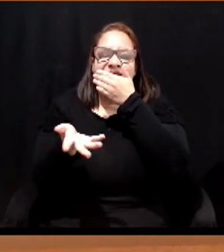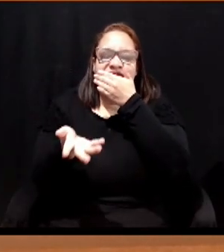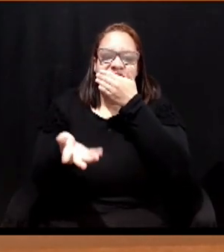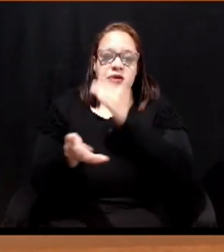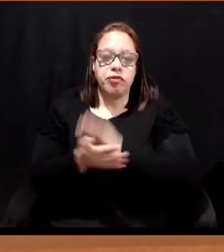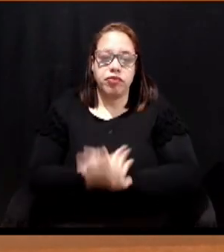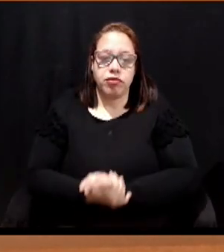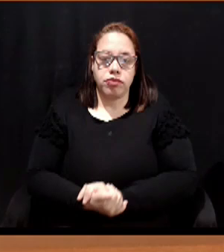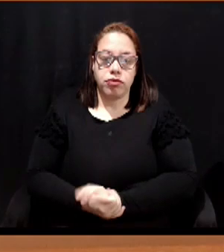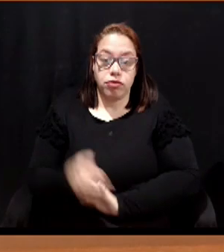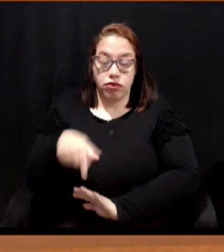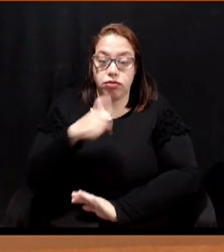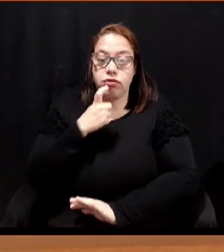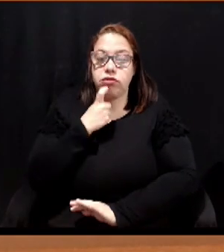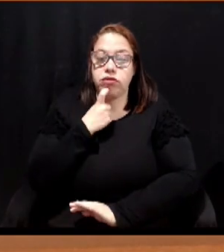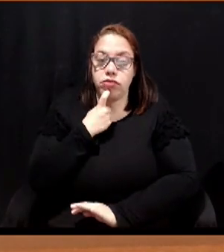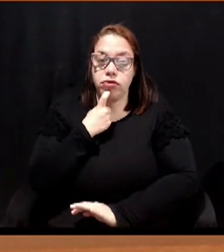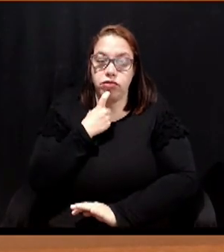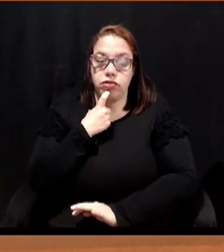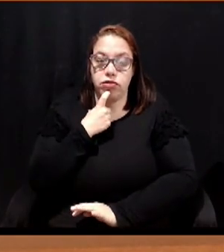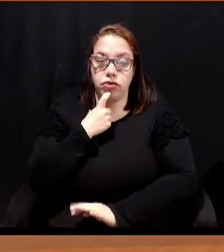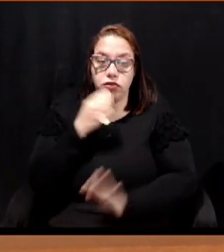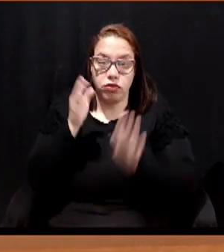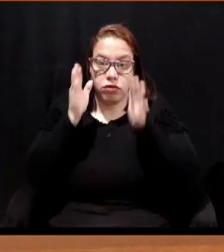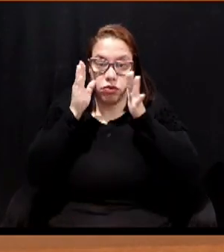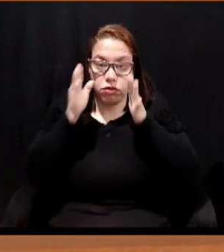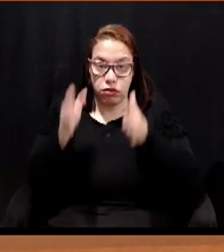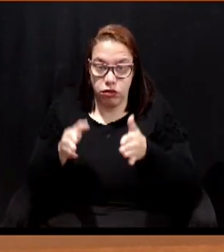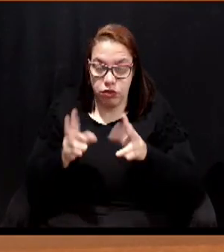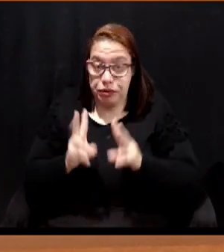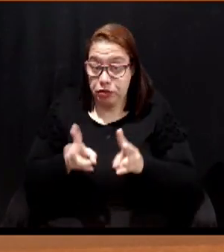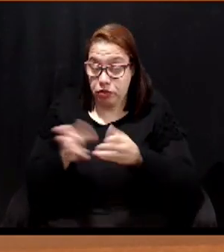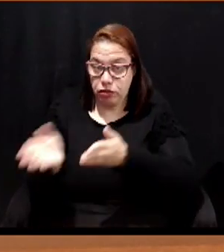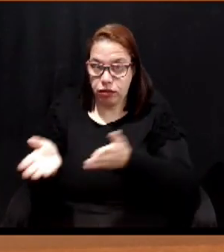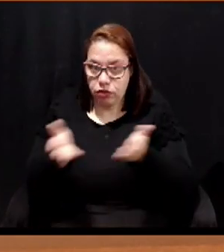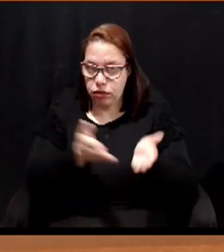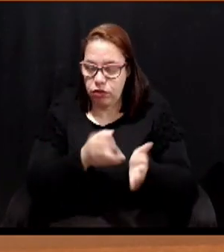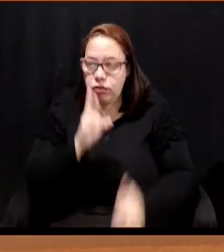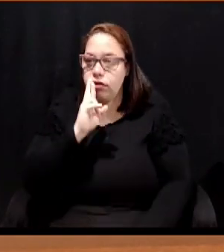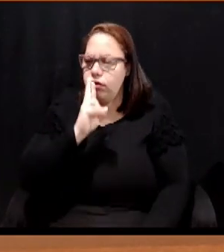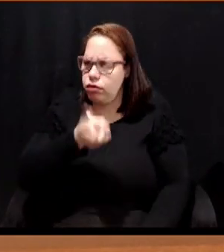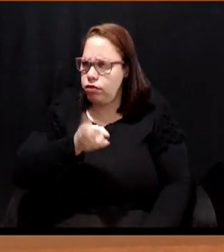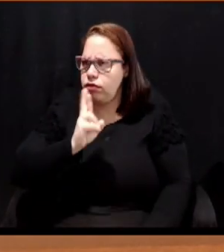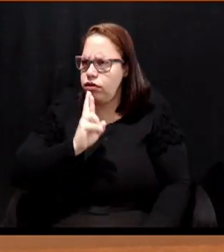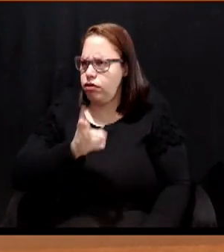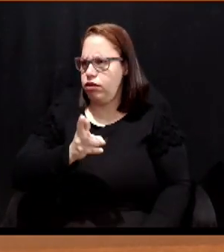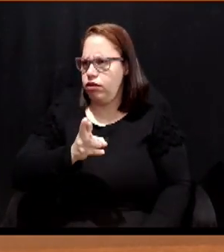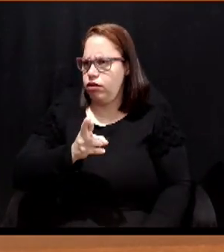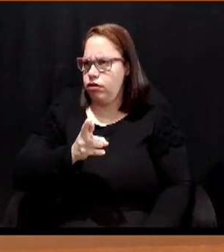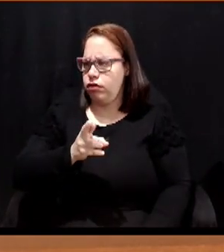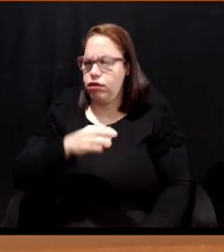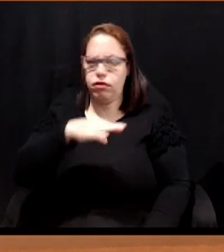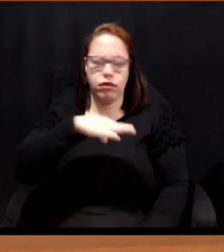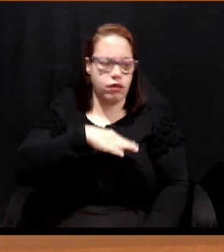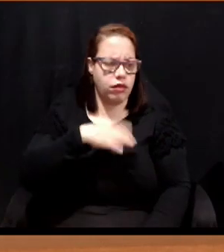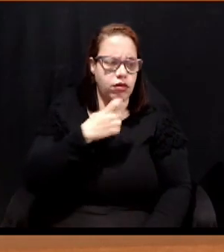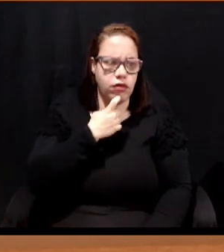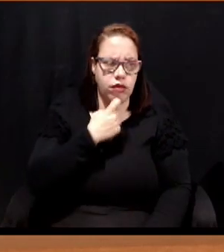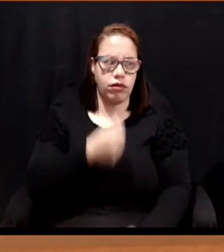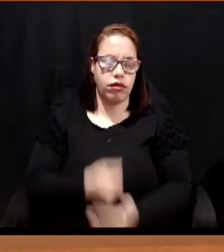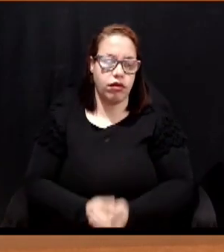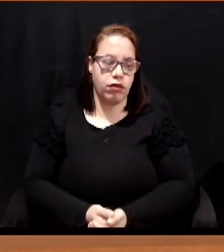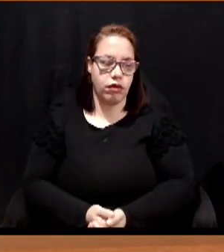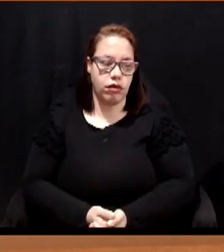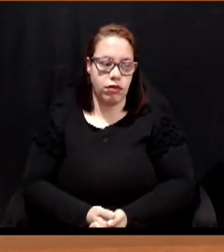em Campinas, e o nosso foco é sempre trazer resultados para a cidade de Campinas, né?